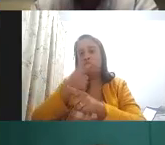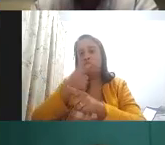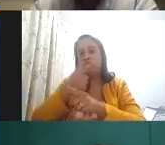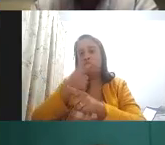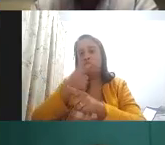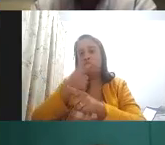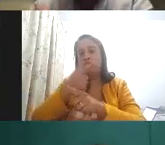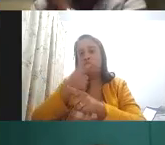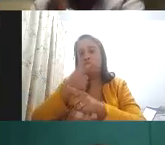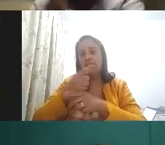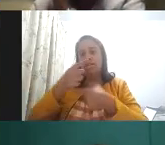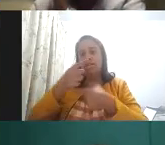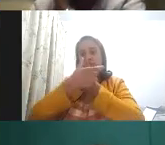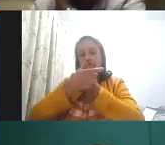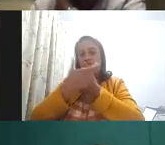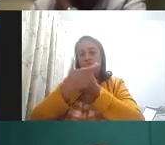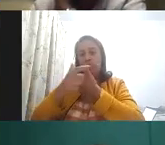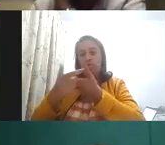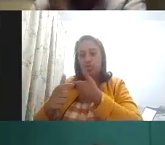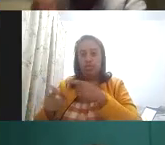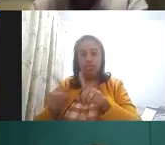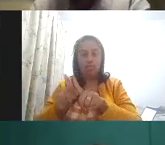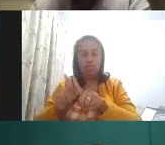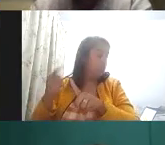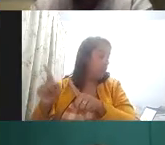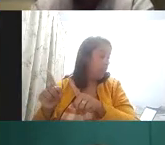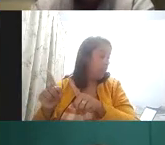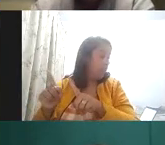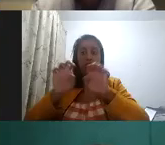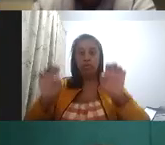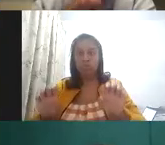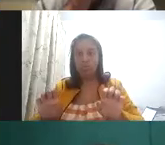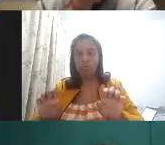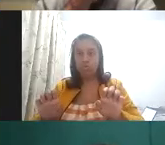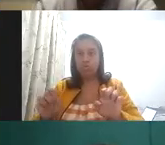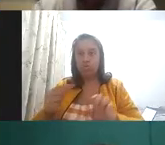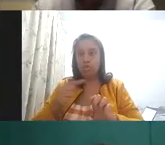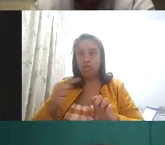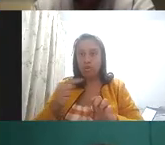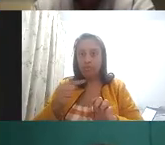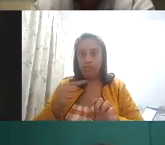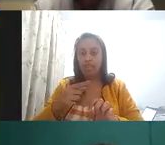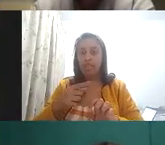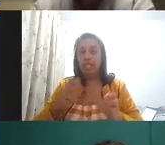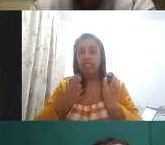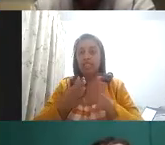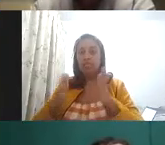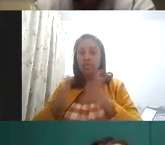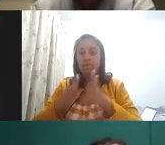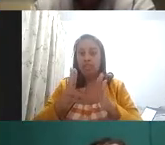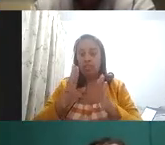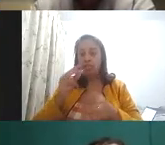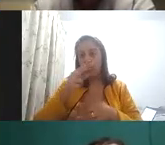Tem uma outra estrutura que só tem na coluna cervical, que a gente chama de processo unciforme. Processo unciforme